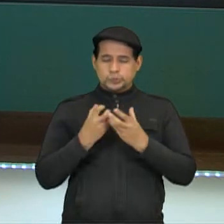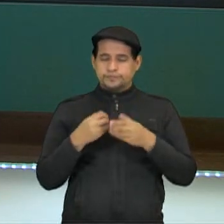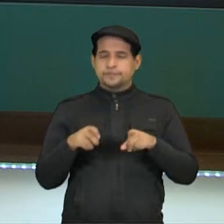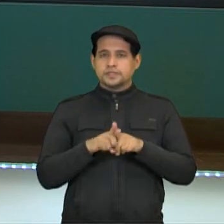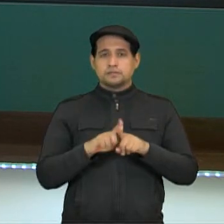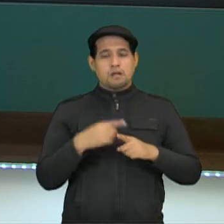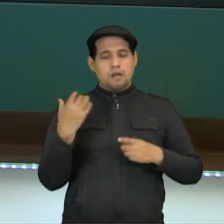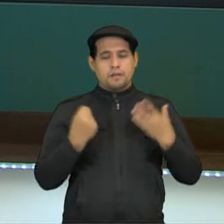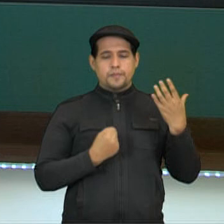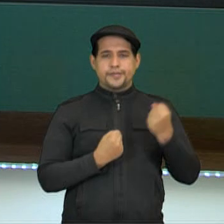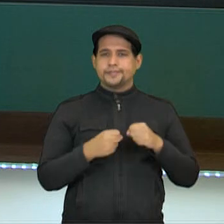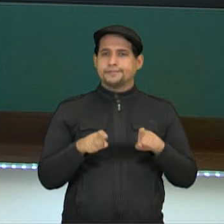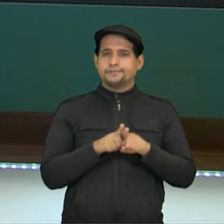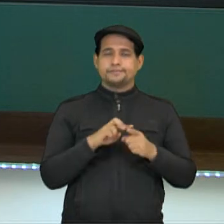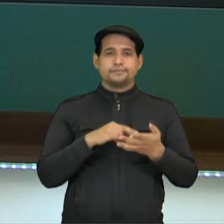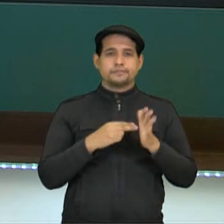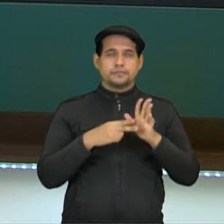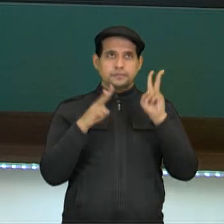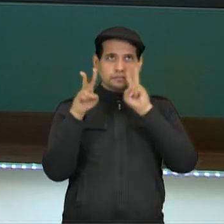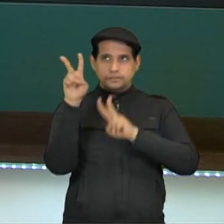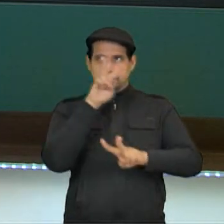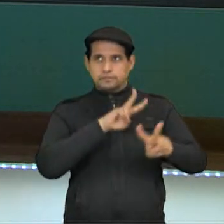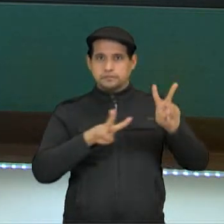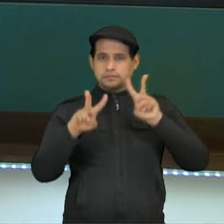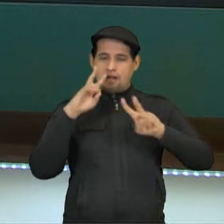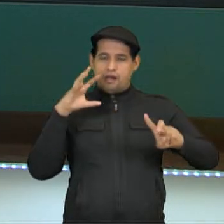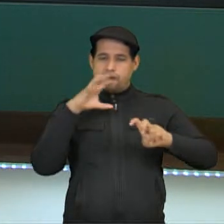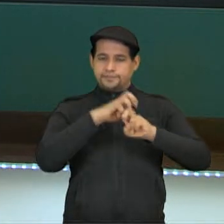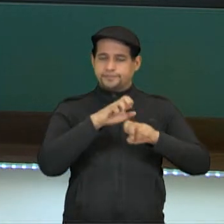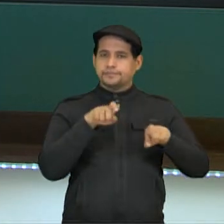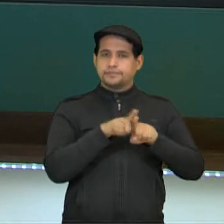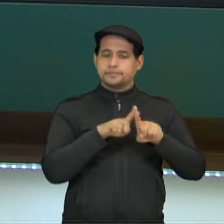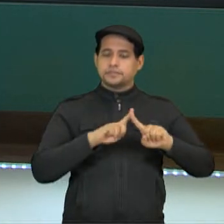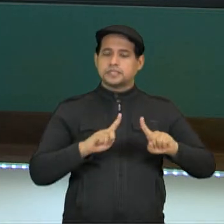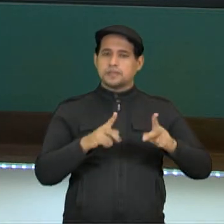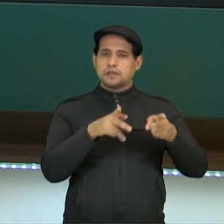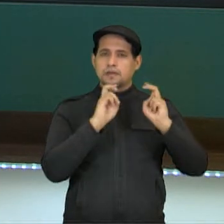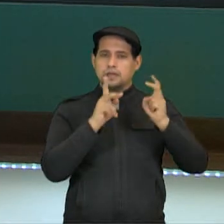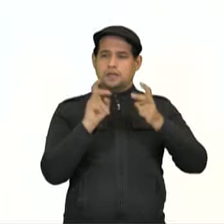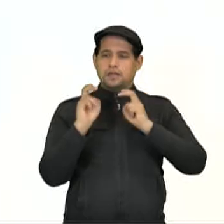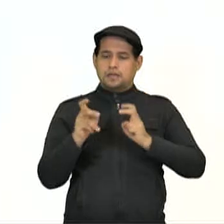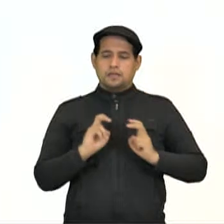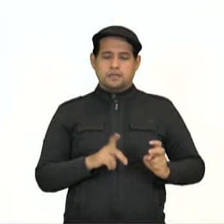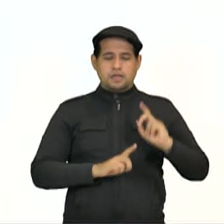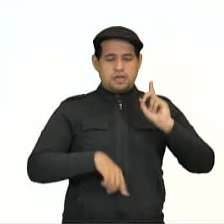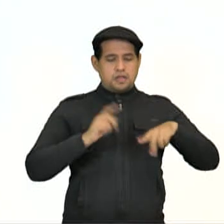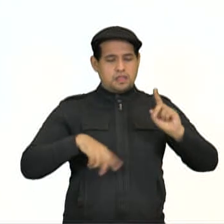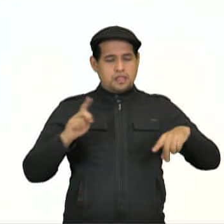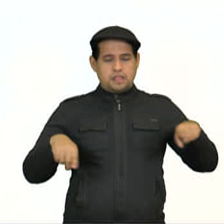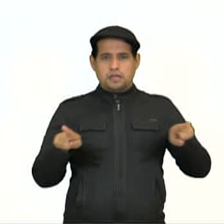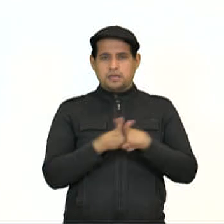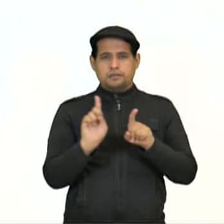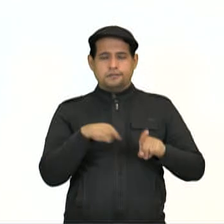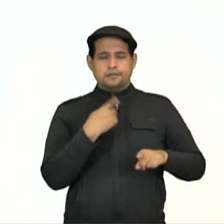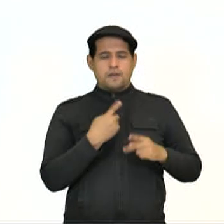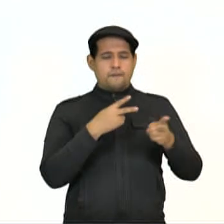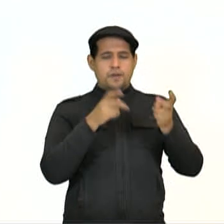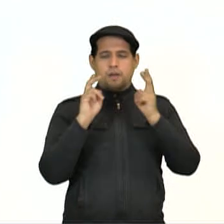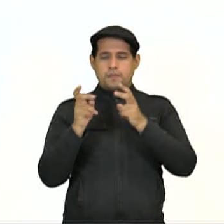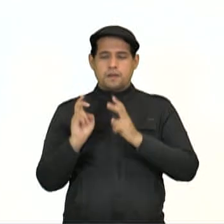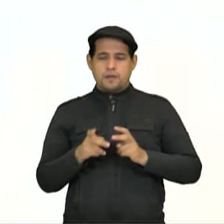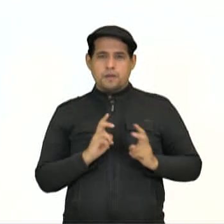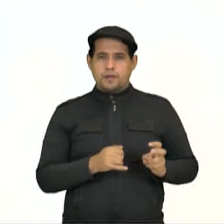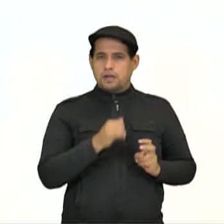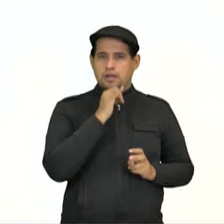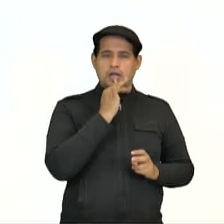e as brancas se tornavam mais visíveis para os predadores. Então, veja, a variabilidade que a gente observou ali como exemplo